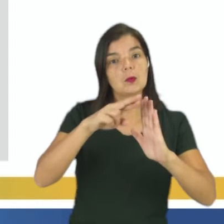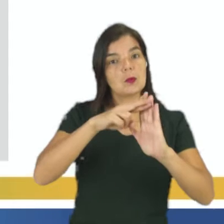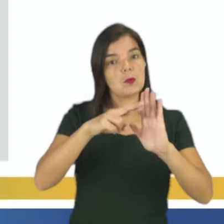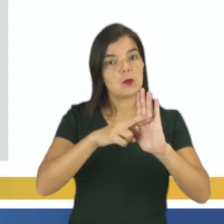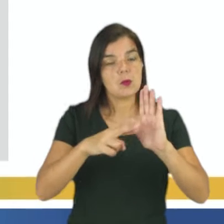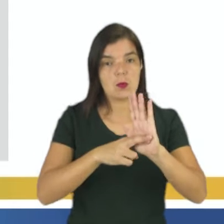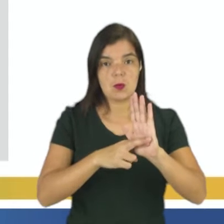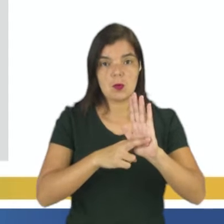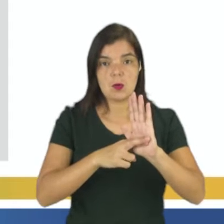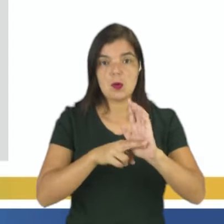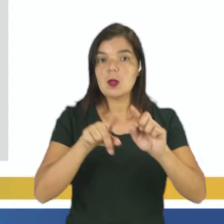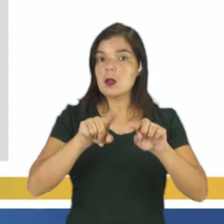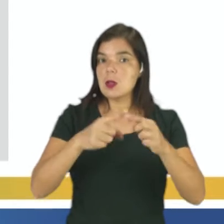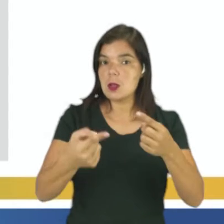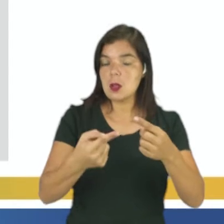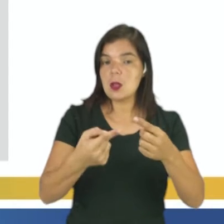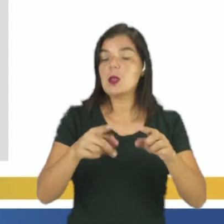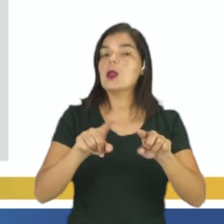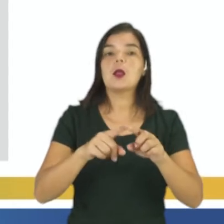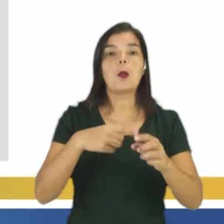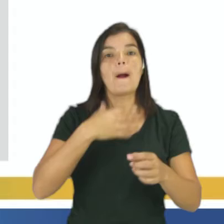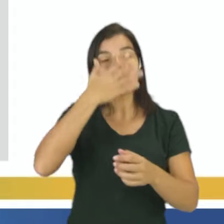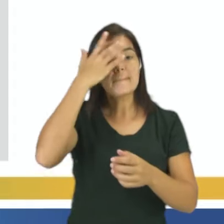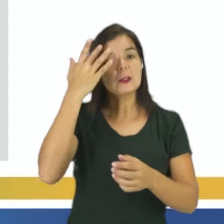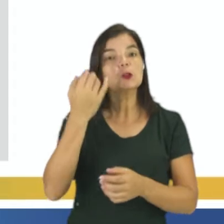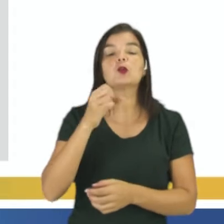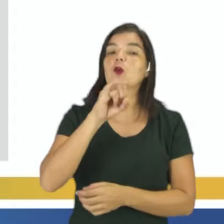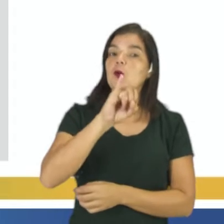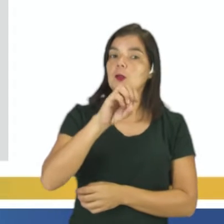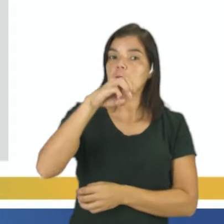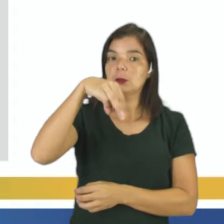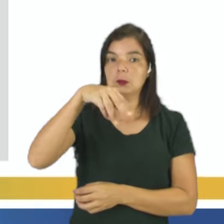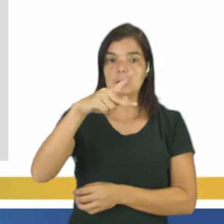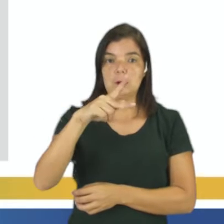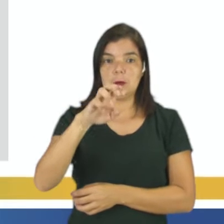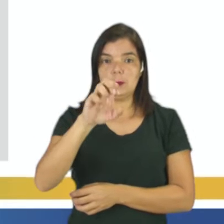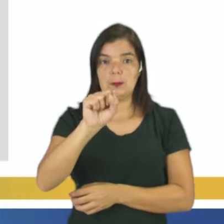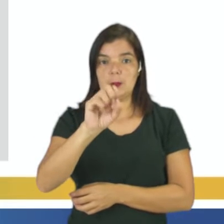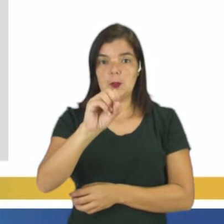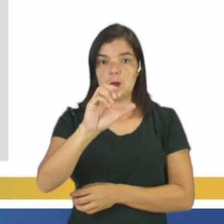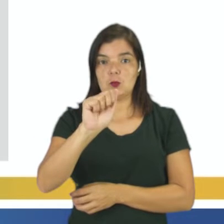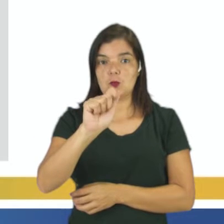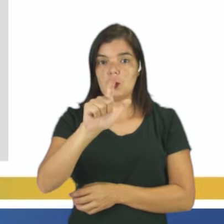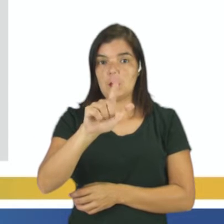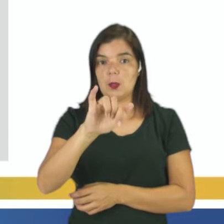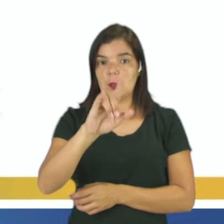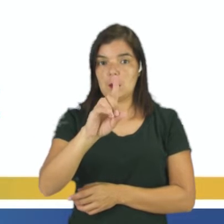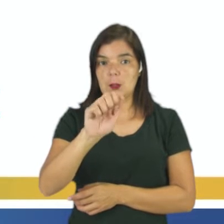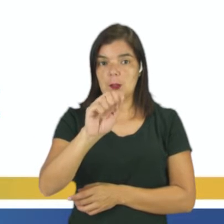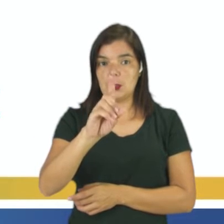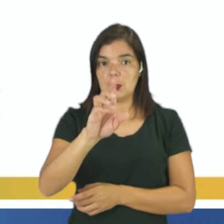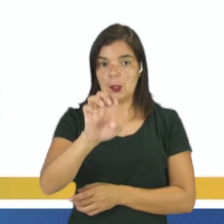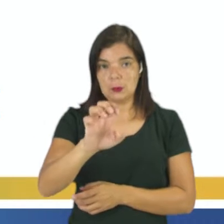e impessoalidade, que é uma marca muito importante de um bom resenhista, tá